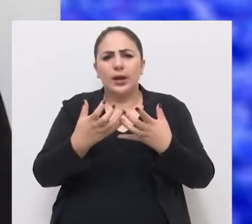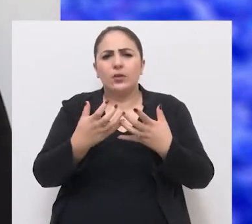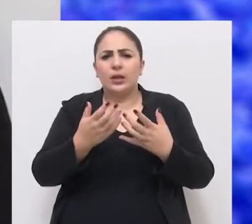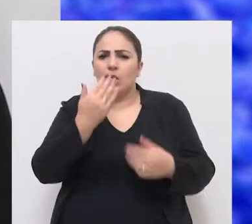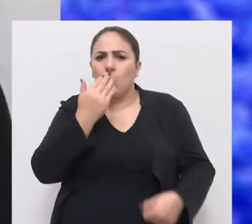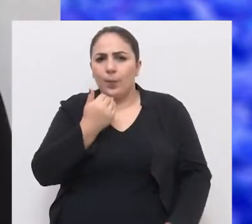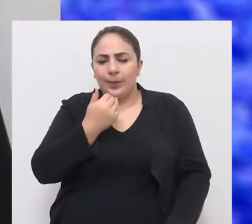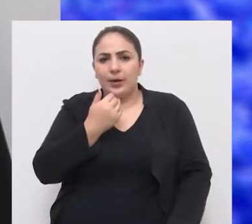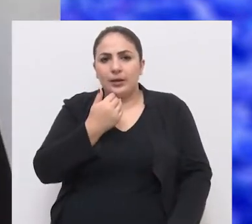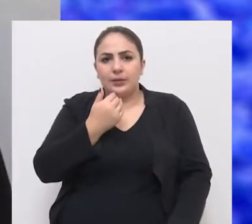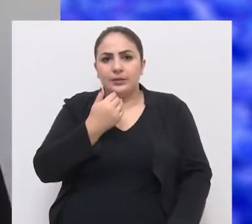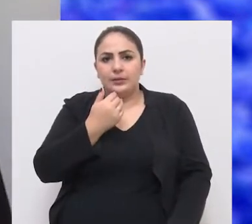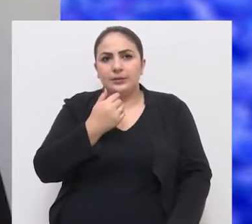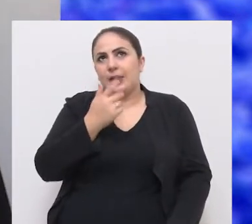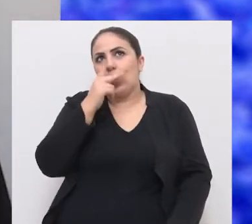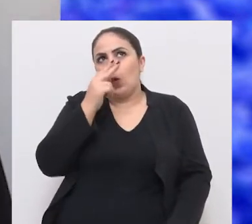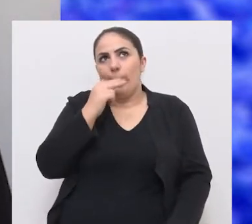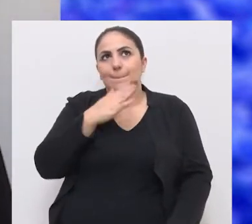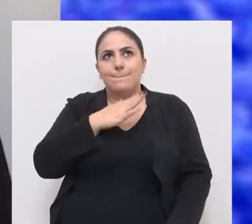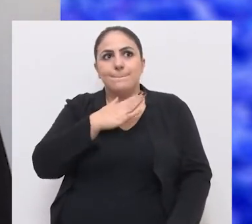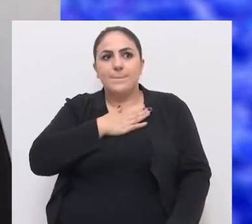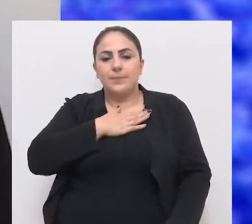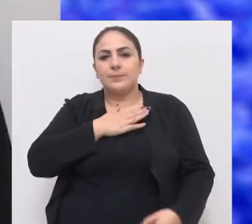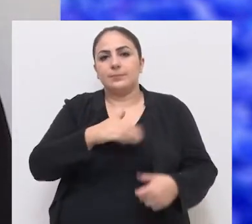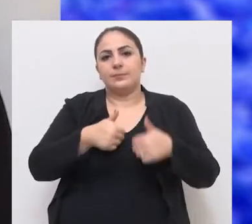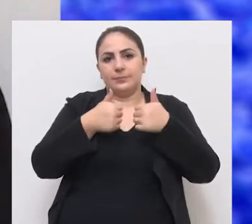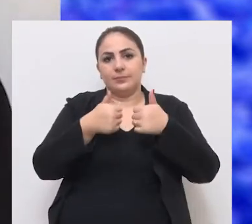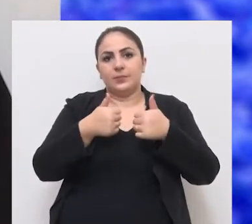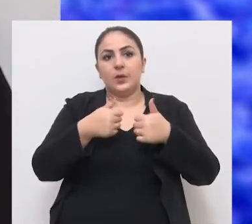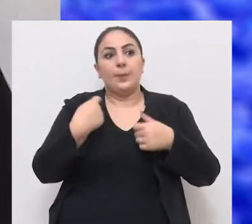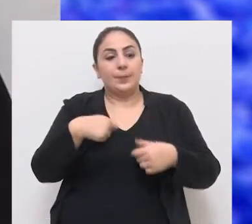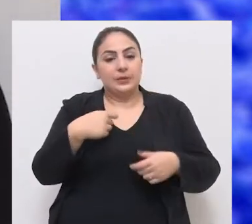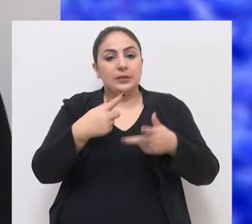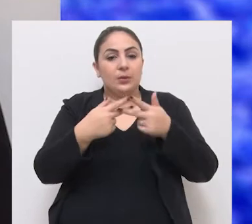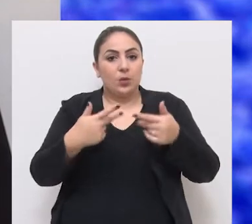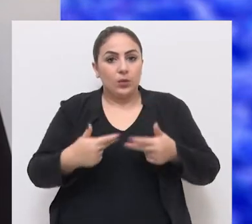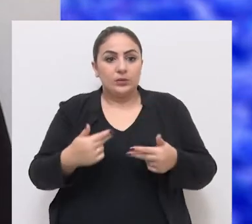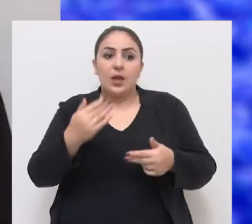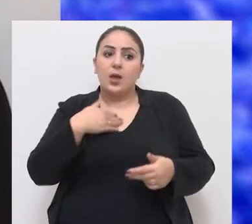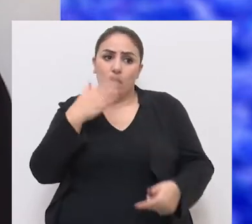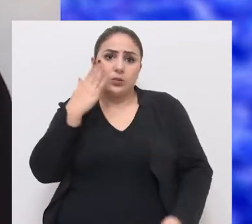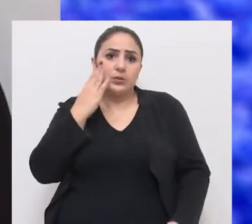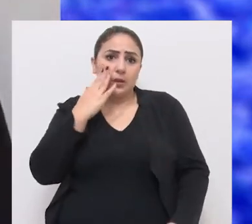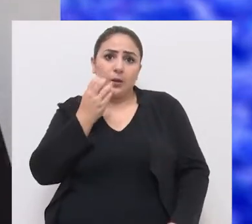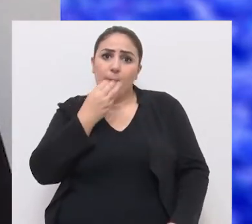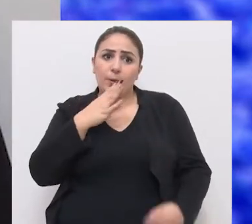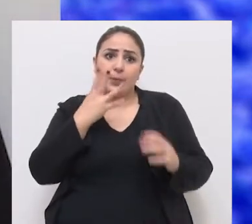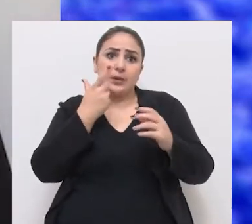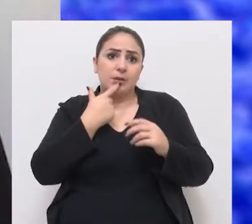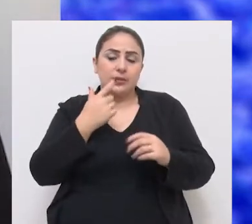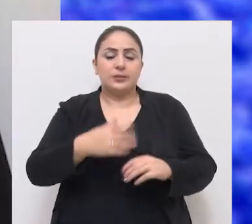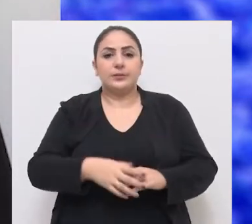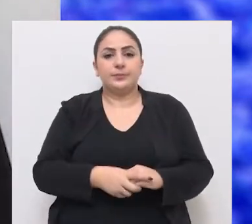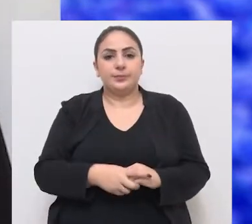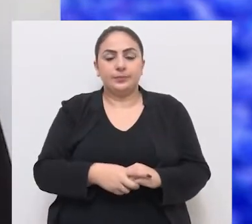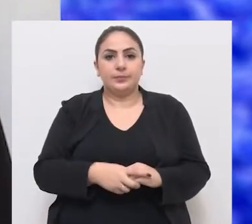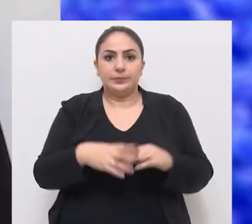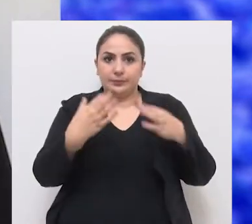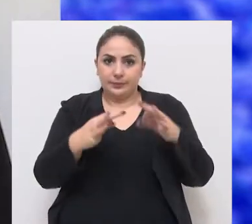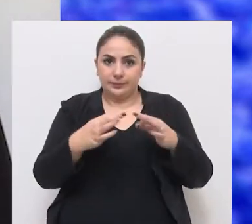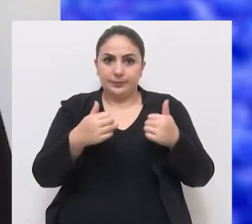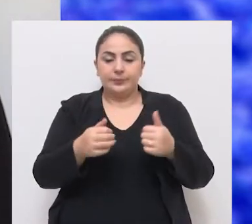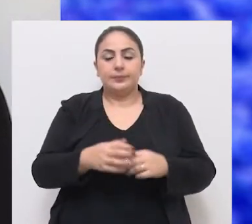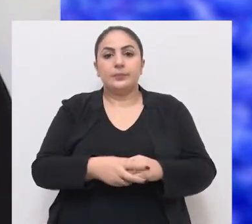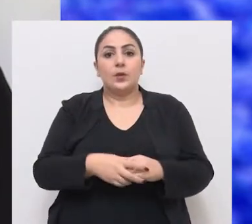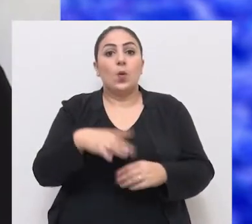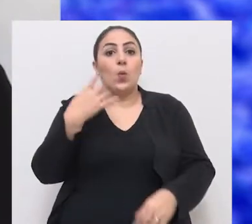legumes. Não pode ser algo para me satisfazer, né? Tem que ser algo que eu sei que é para o bem da criança,